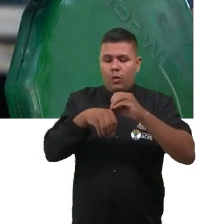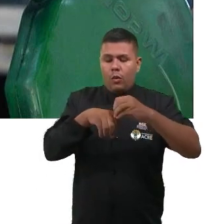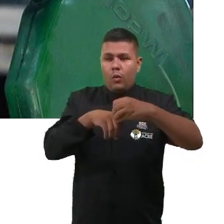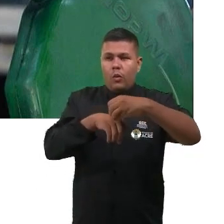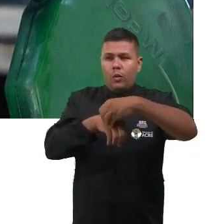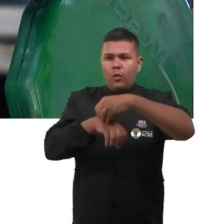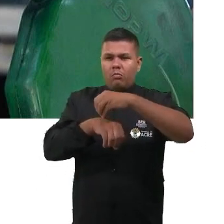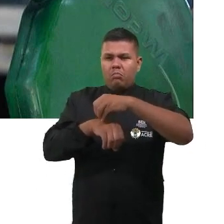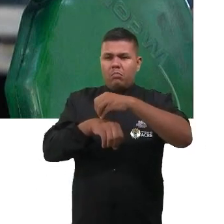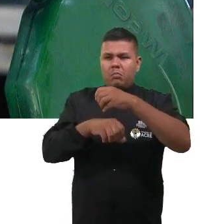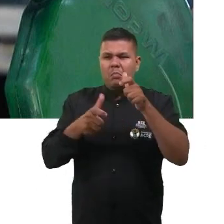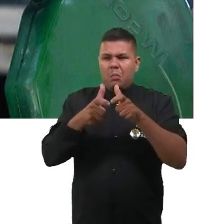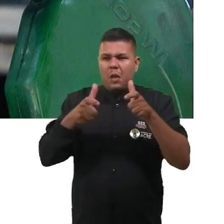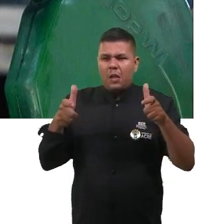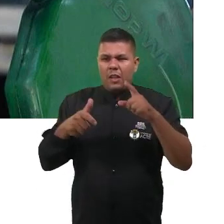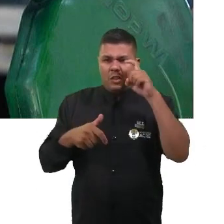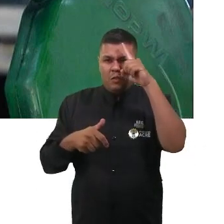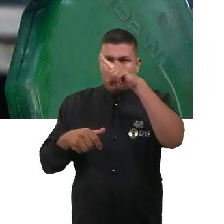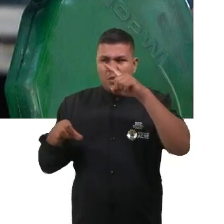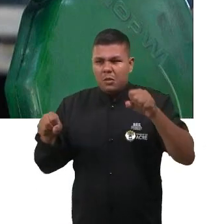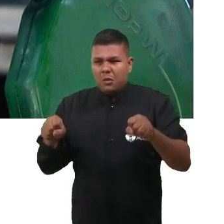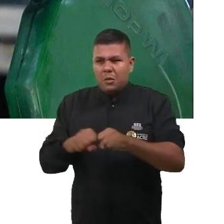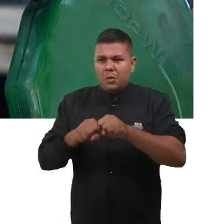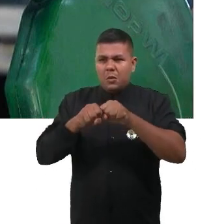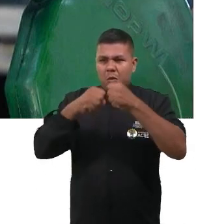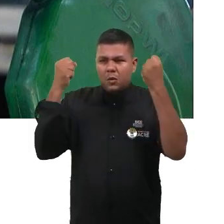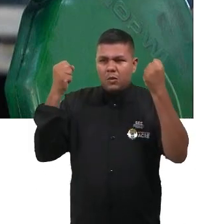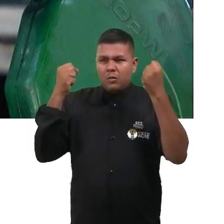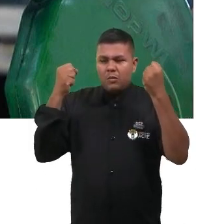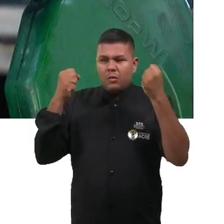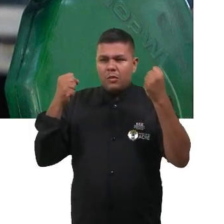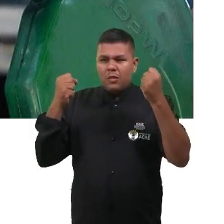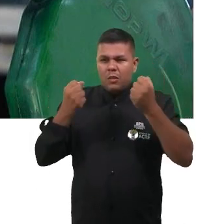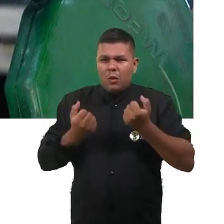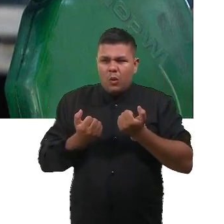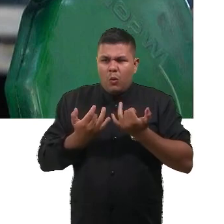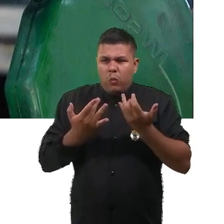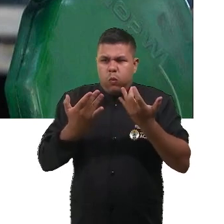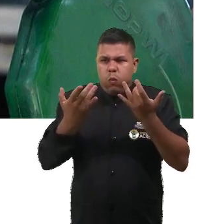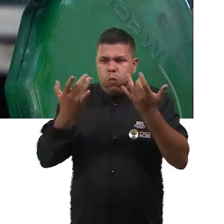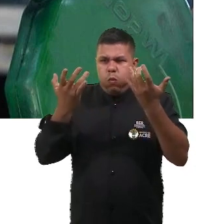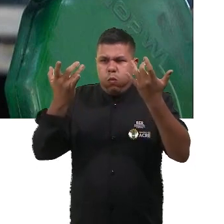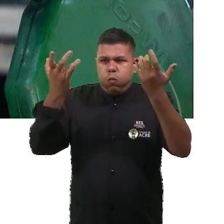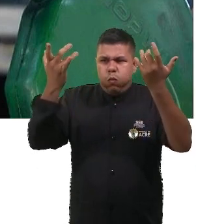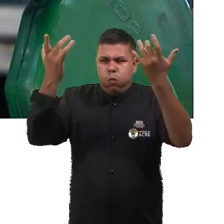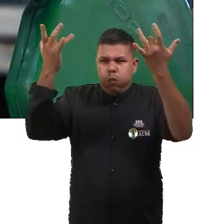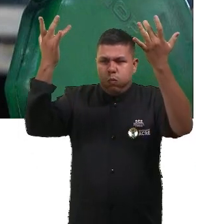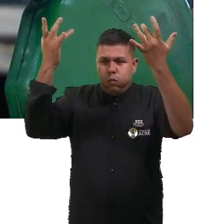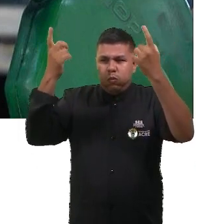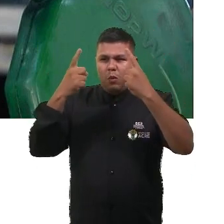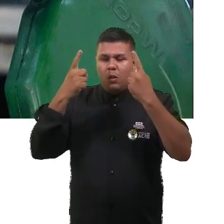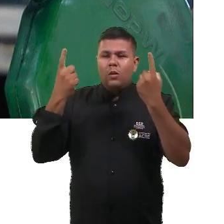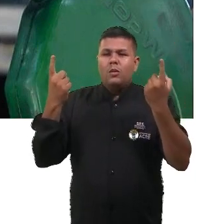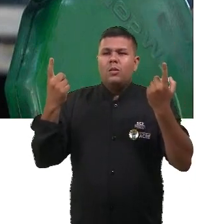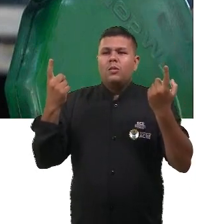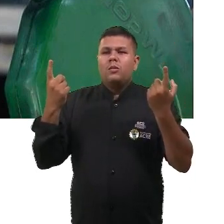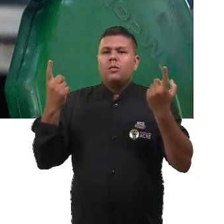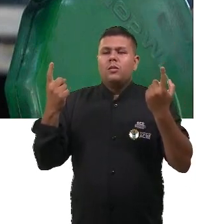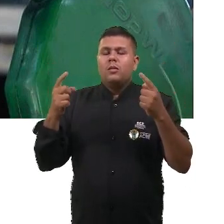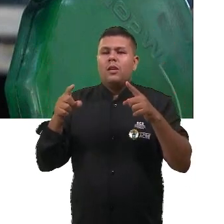ser quebrada. Isso faz com que o teor de poluição do diesel ele seja maior, porque além de